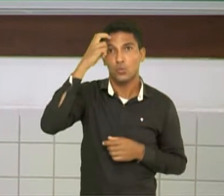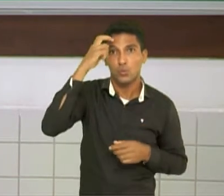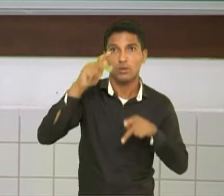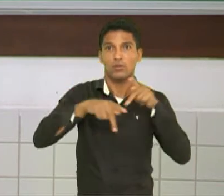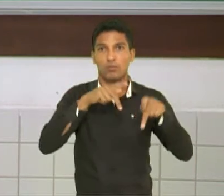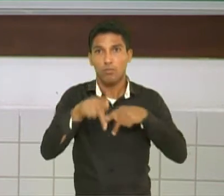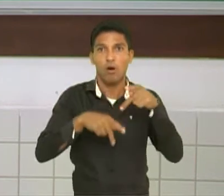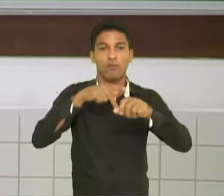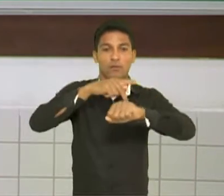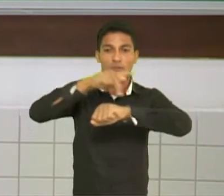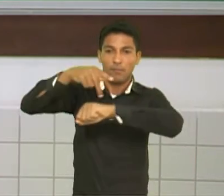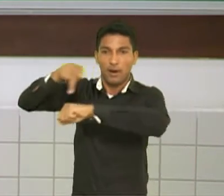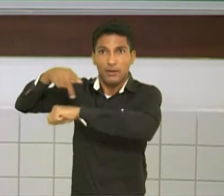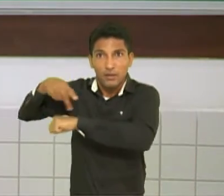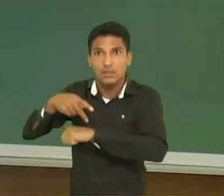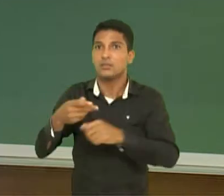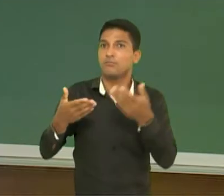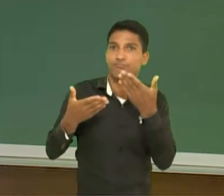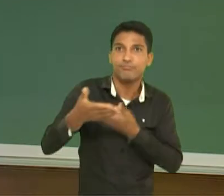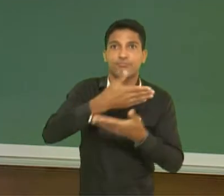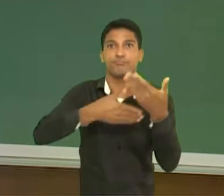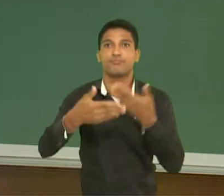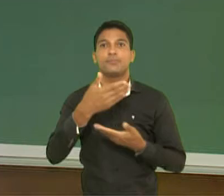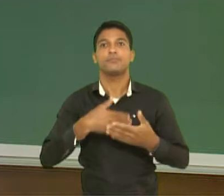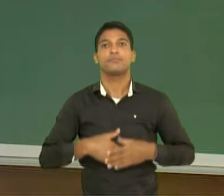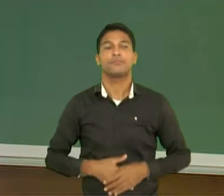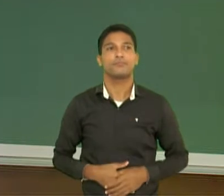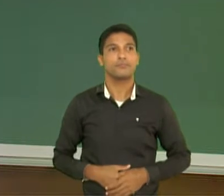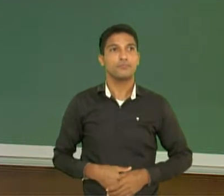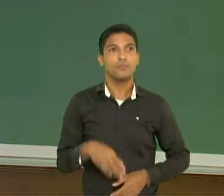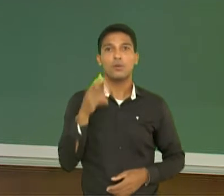interligados. Continuando, nós vimos também em algumas aulas o